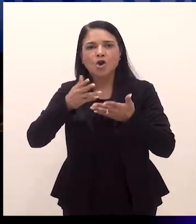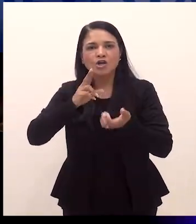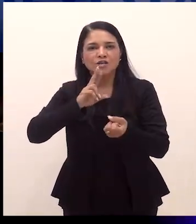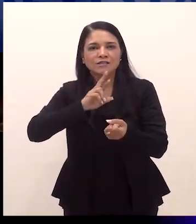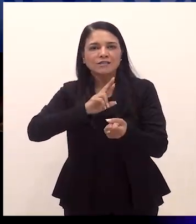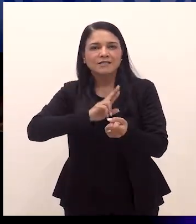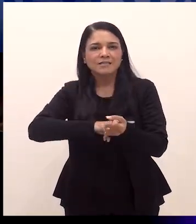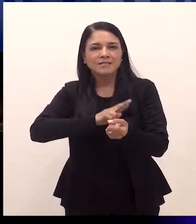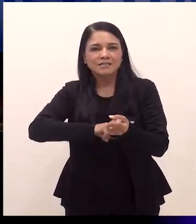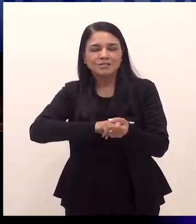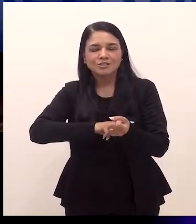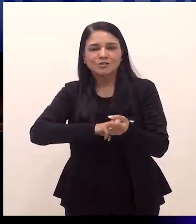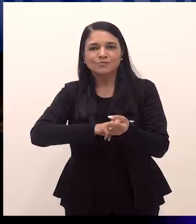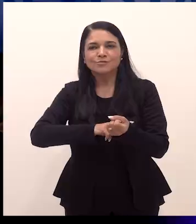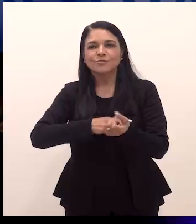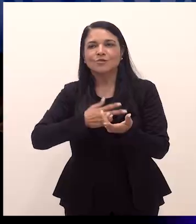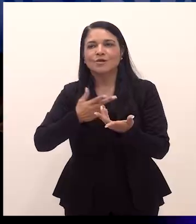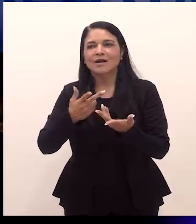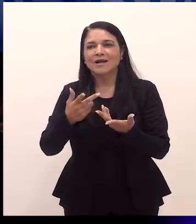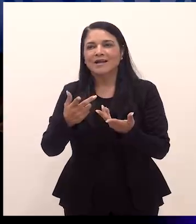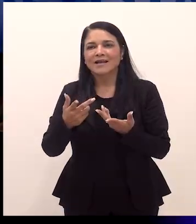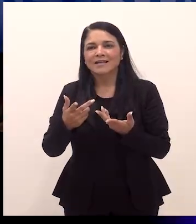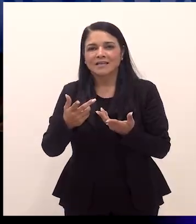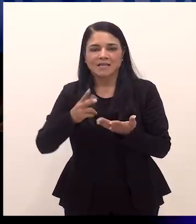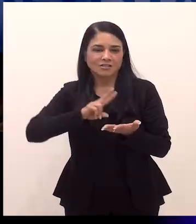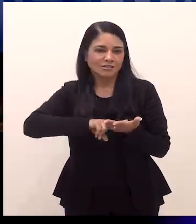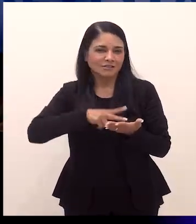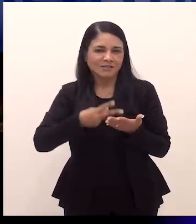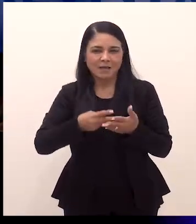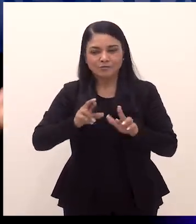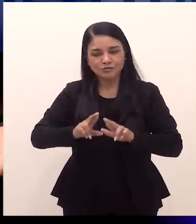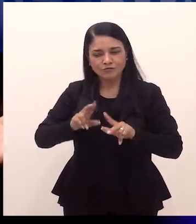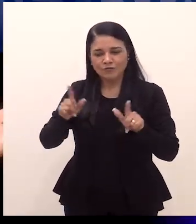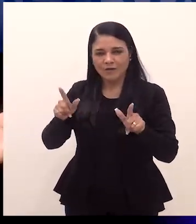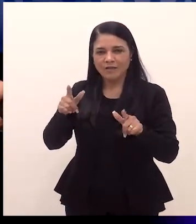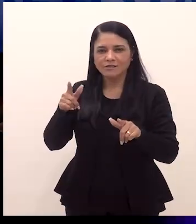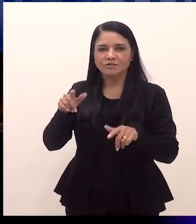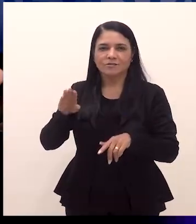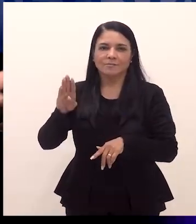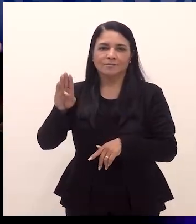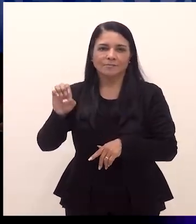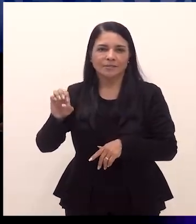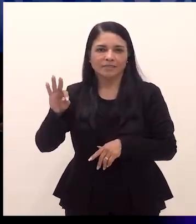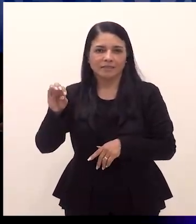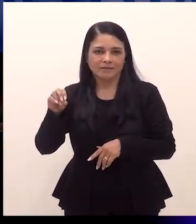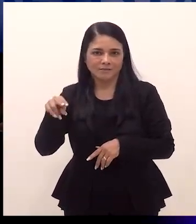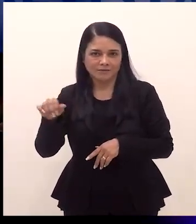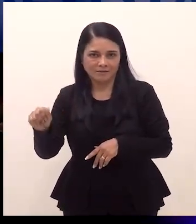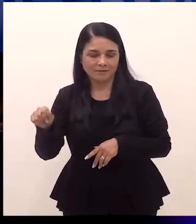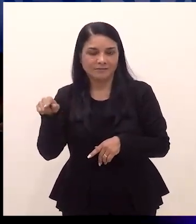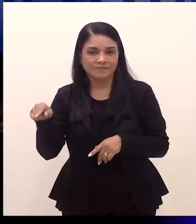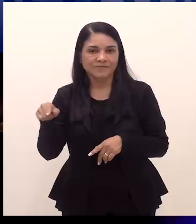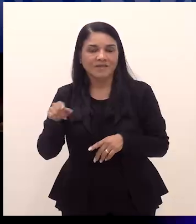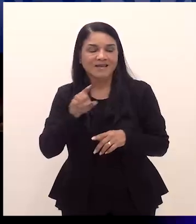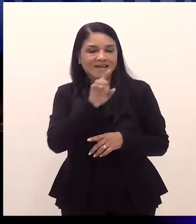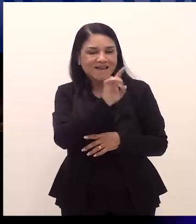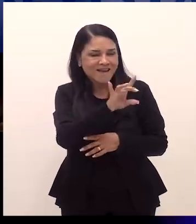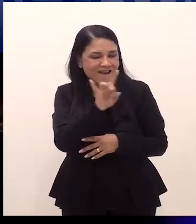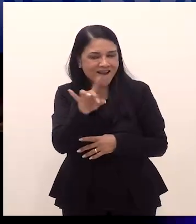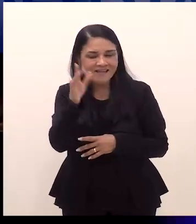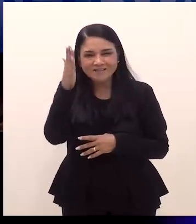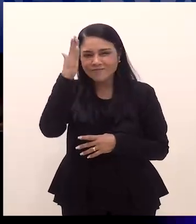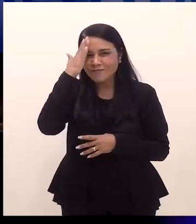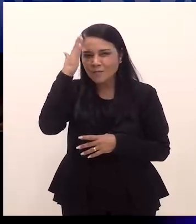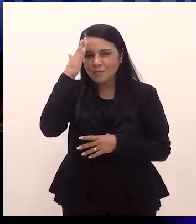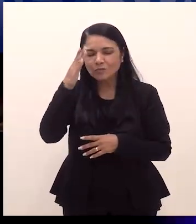aquelas músicas, aqueles hits, e ele é um cantautor, ele não é um intérprete como a Bethânia é, de ter lançado compositores. Cada